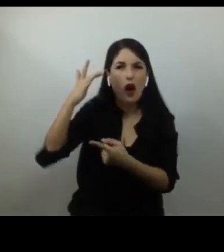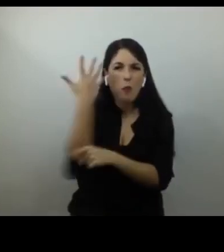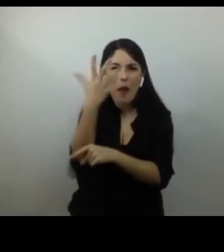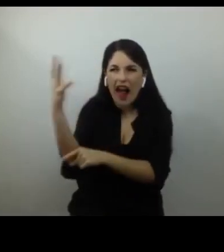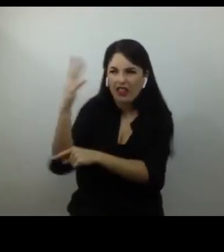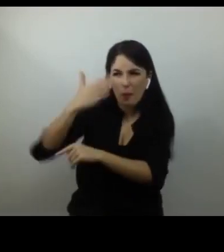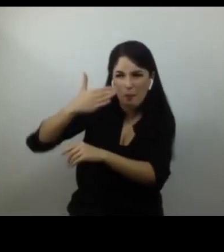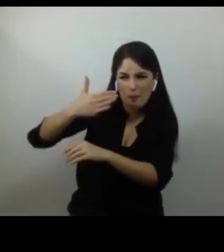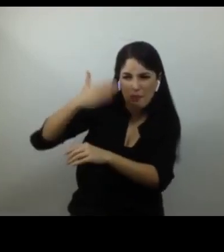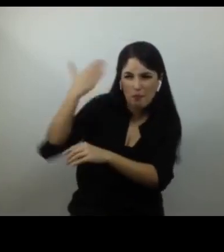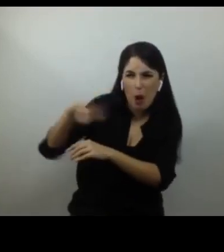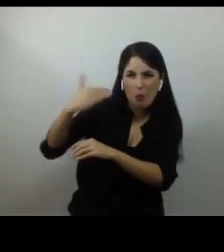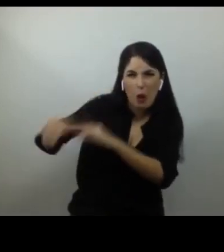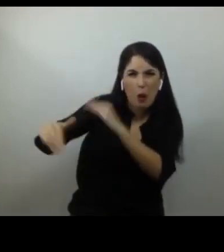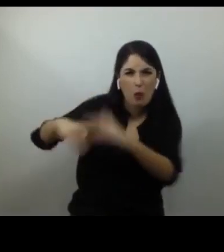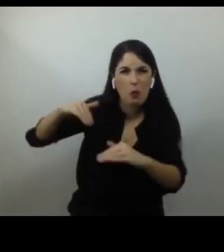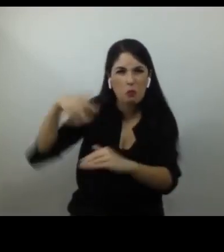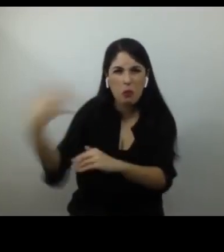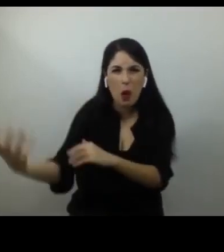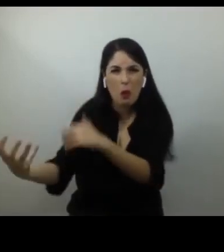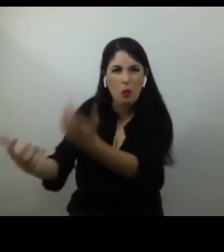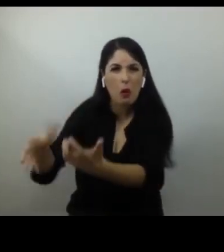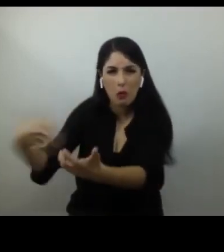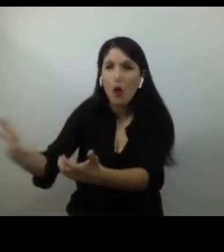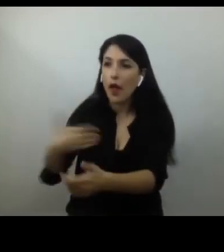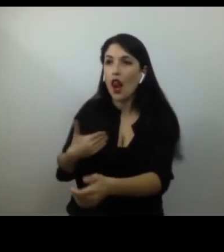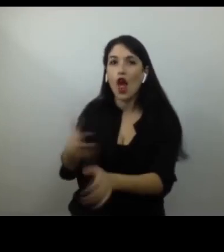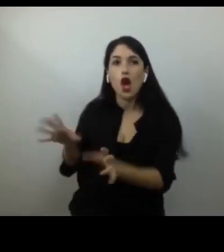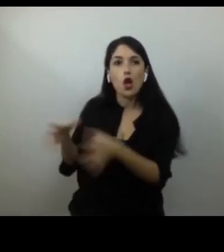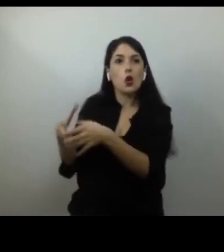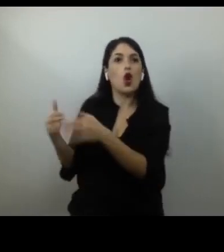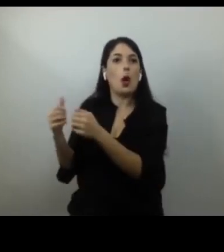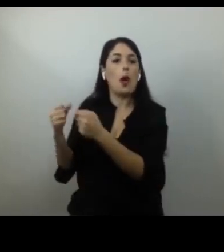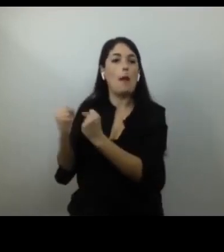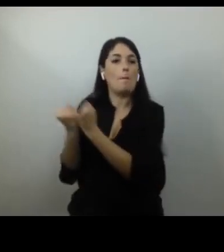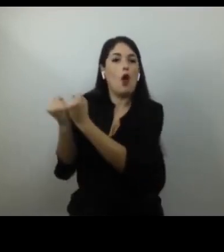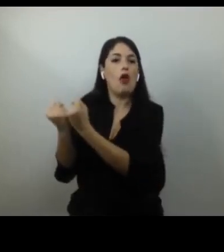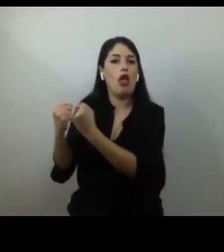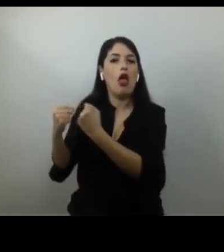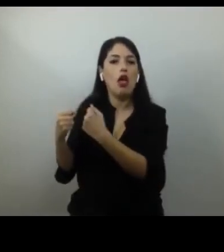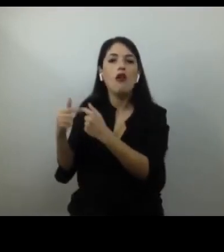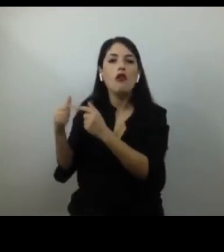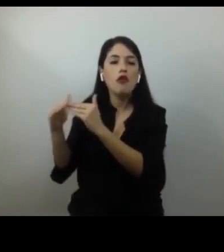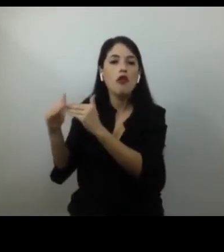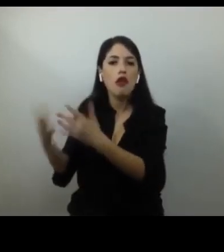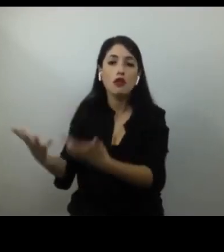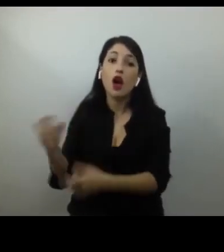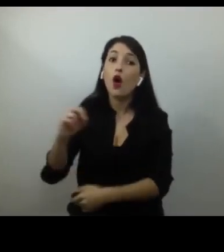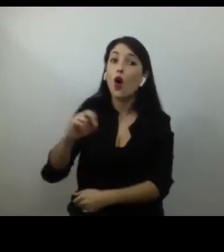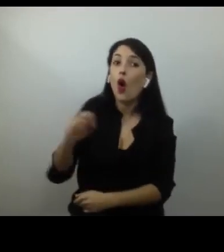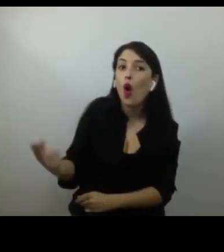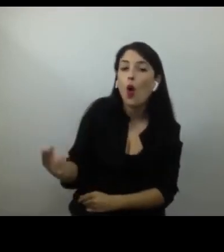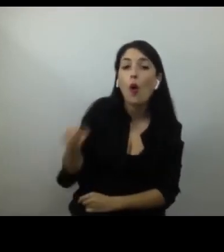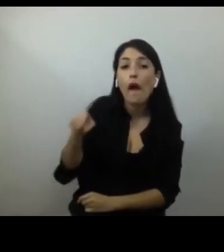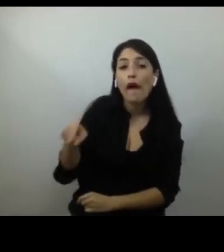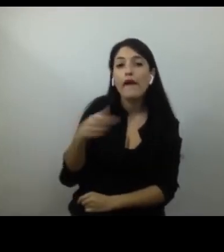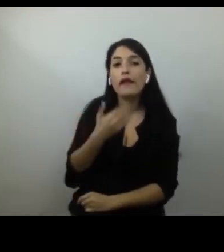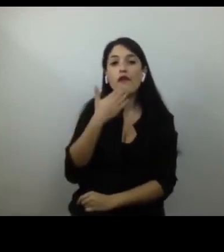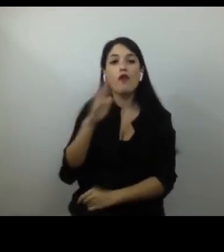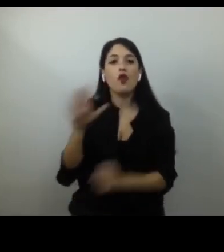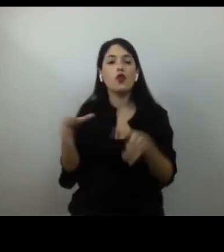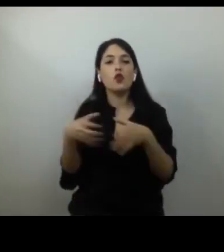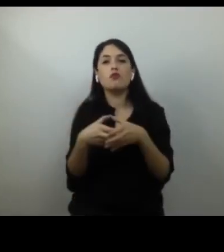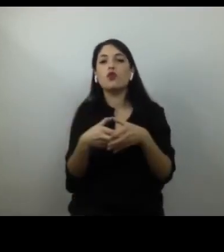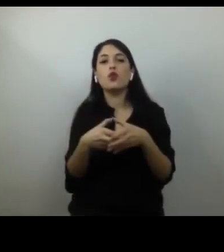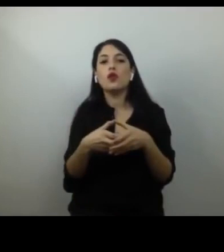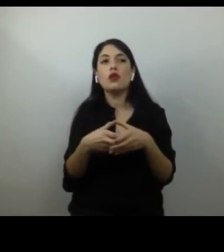matas, ou são grupos que efetivamente não representam a ciência, por